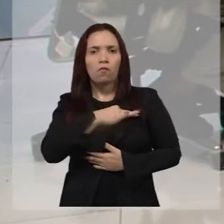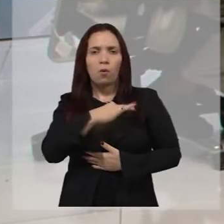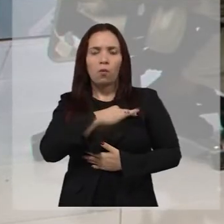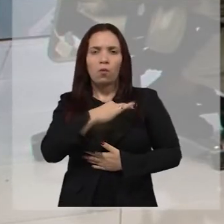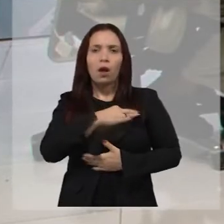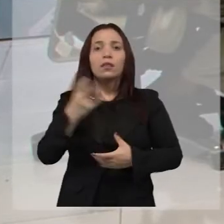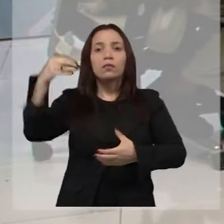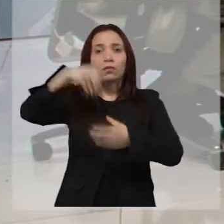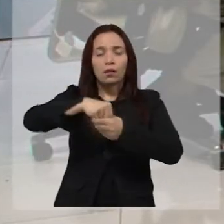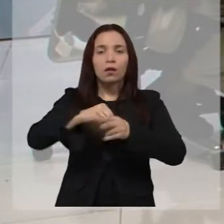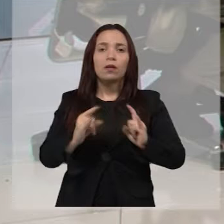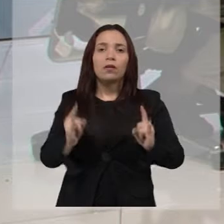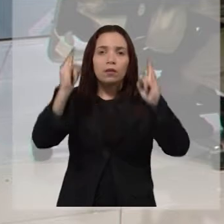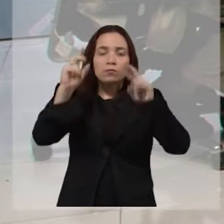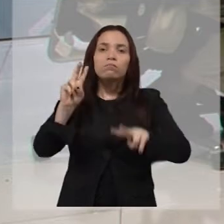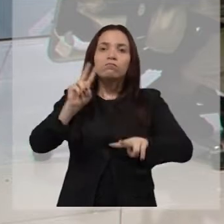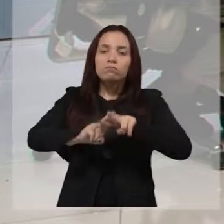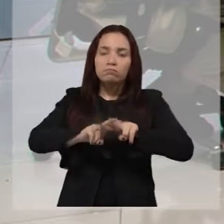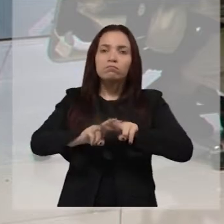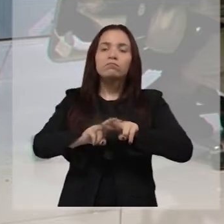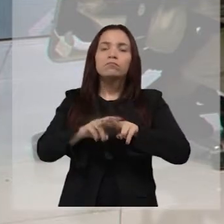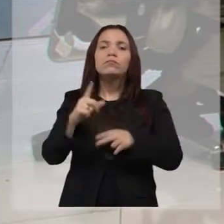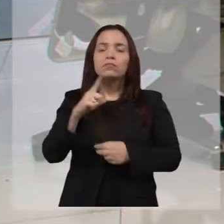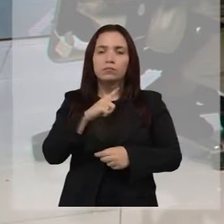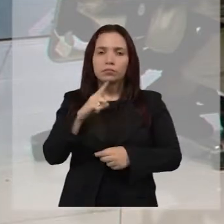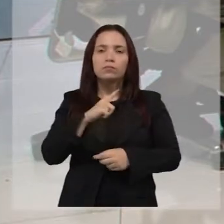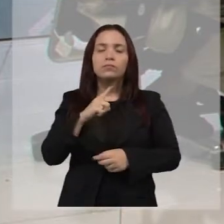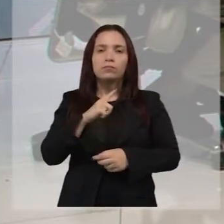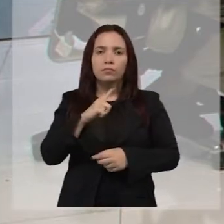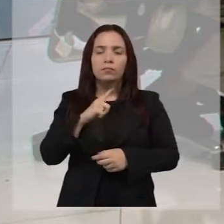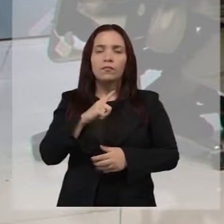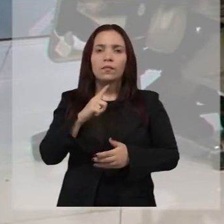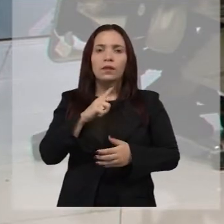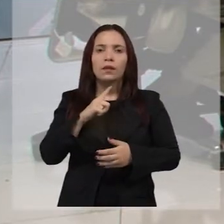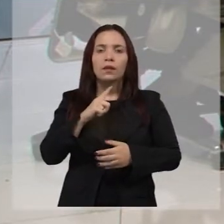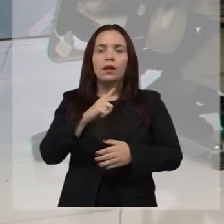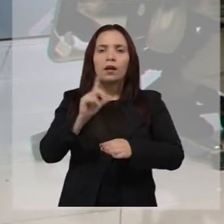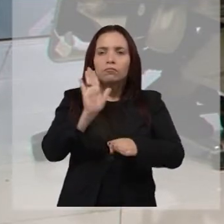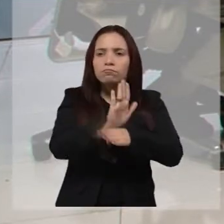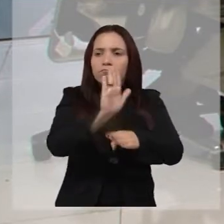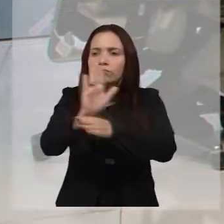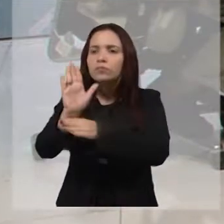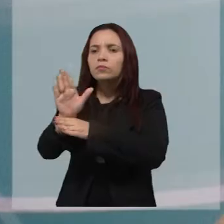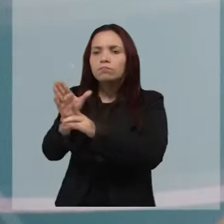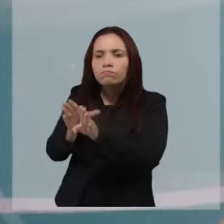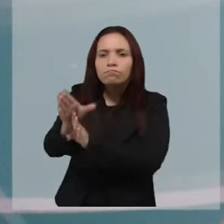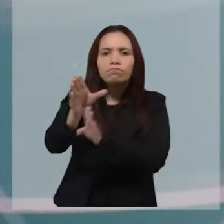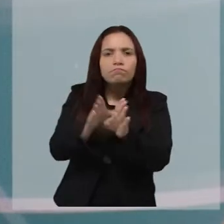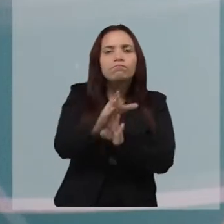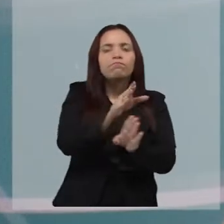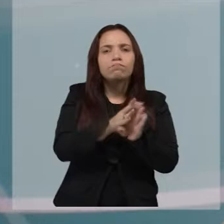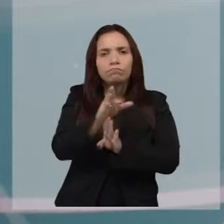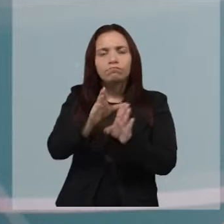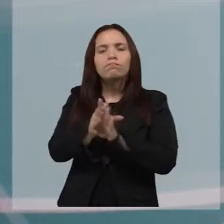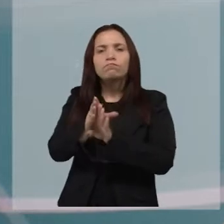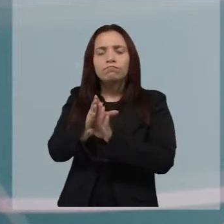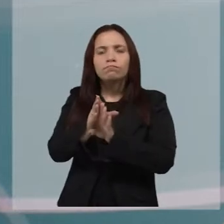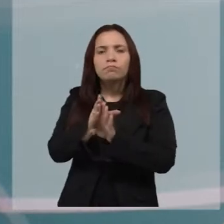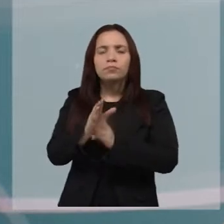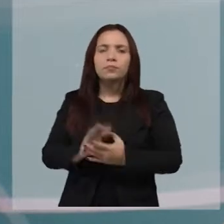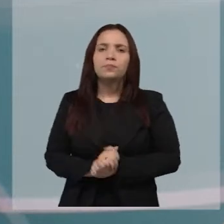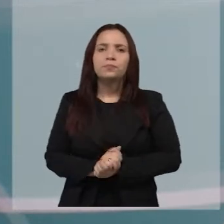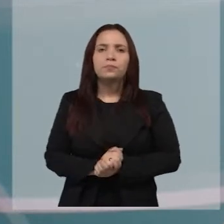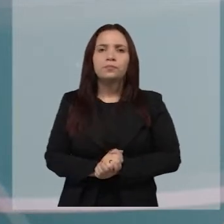voluntários dentro dessa unidade, levando inclusive o seu apoio social a essas pessoas. O que se